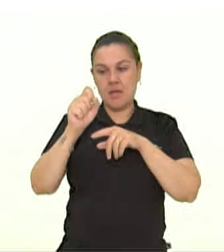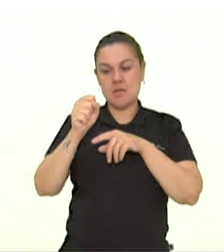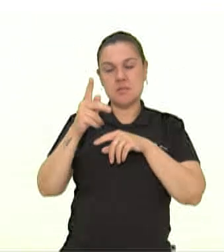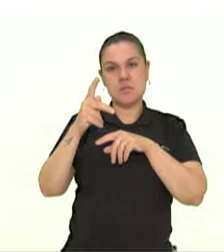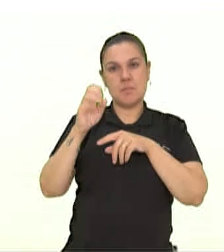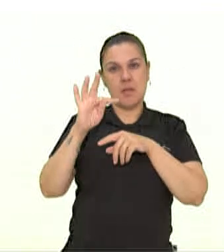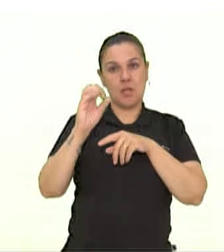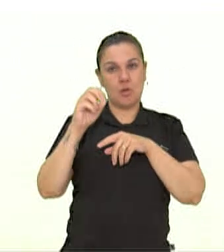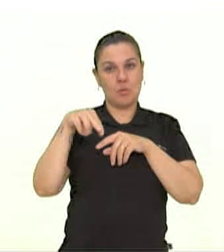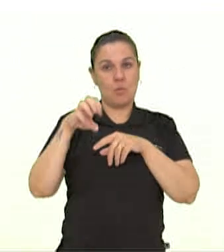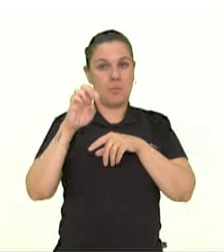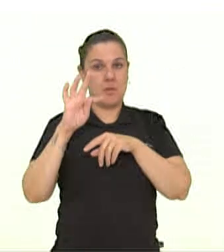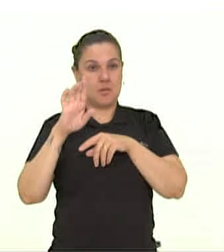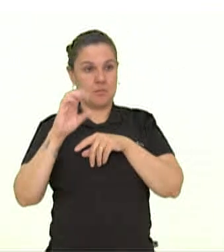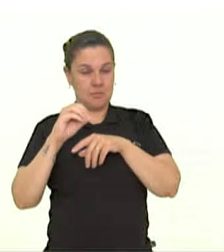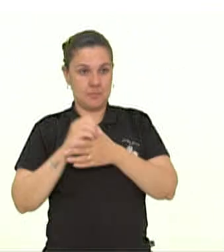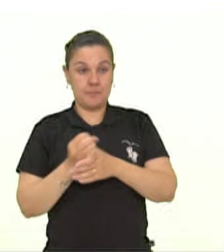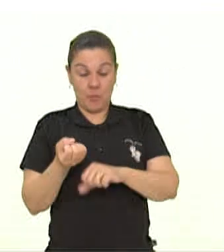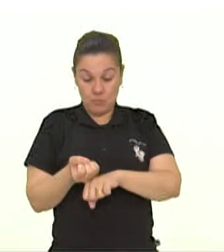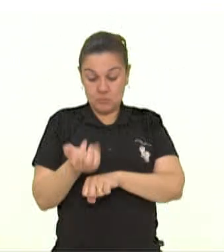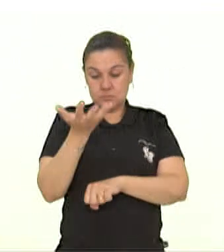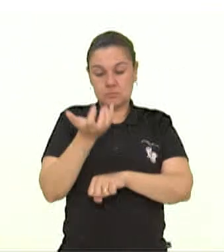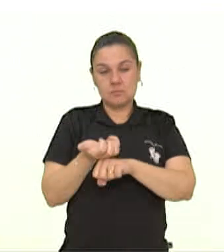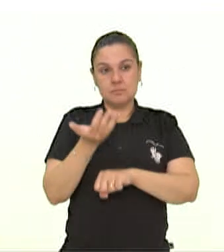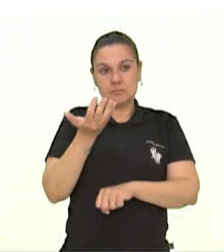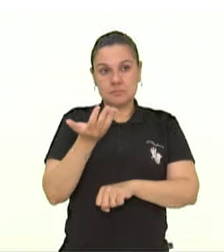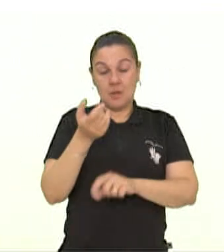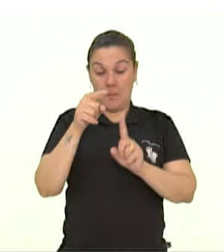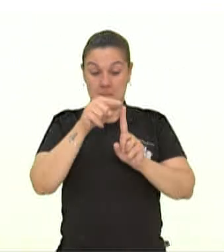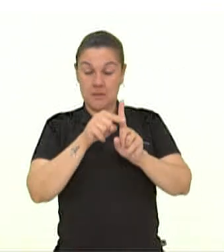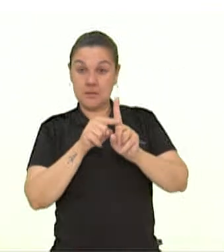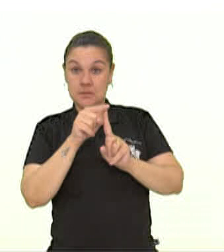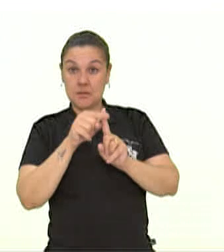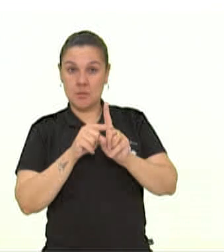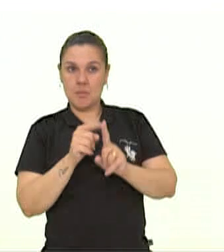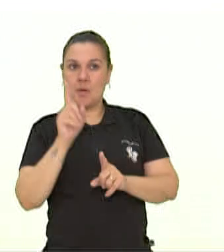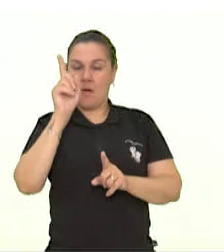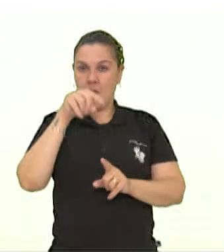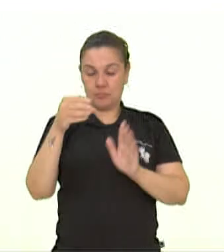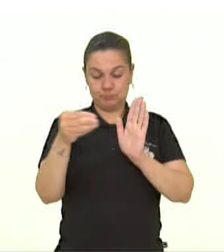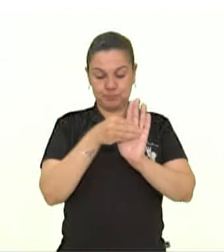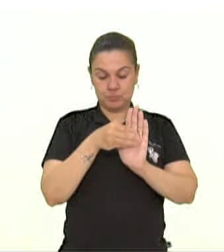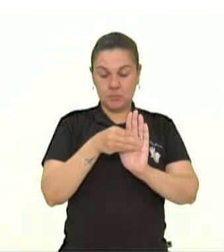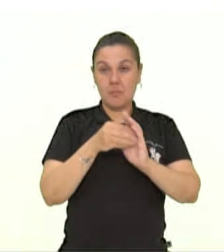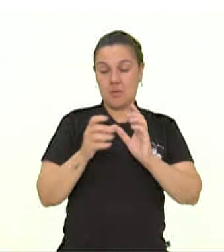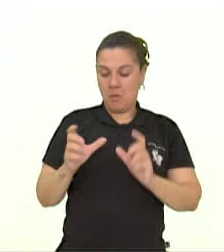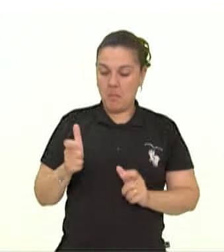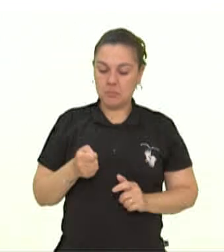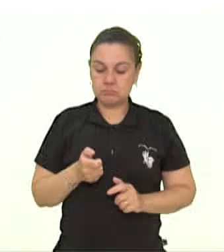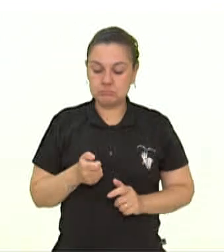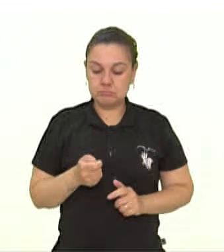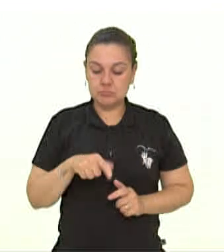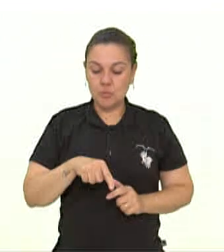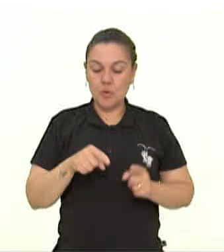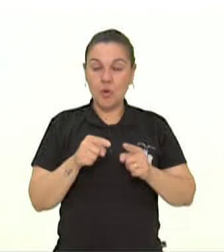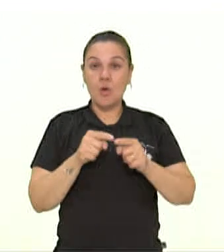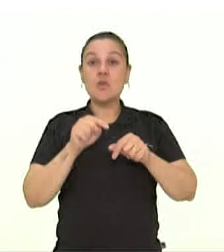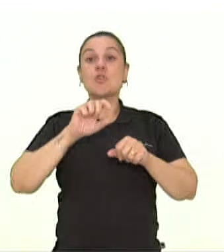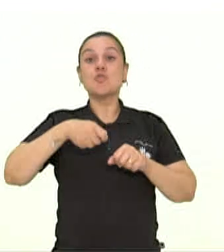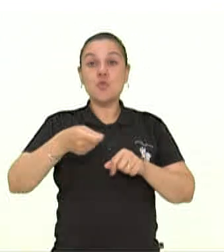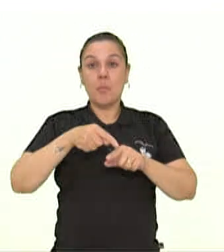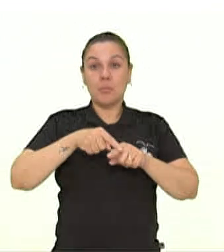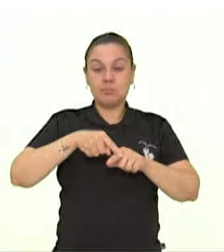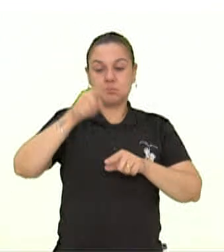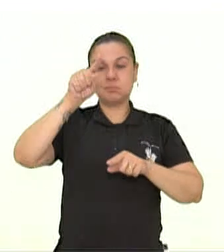A intensidade da radiação emitida pela fornalha a uma determinada temperatura é registrada por esse aparato em função do comprimento de onda